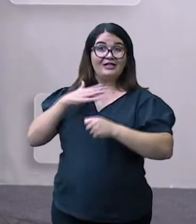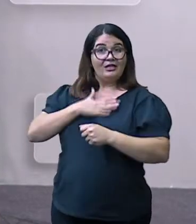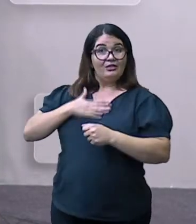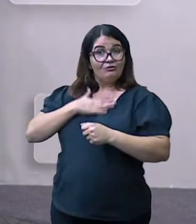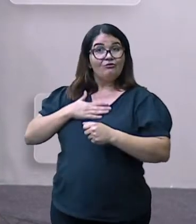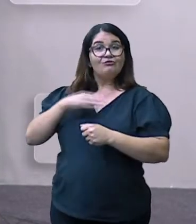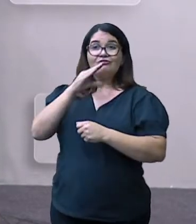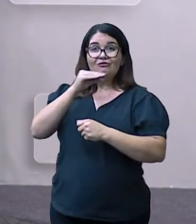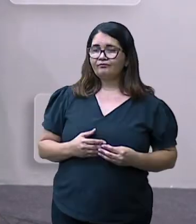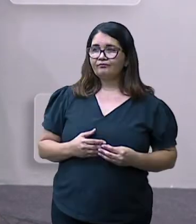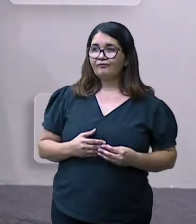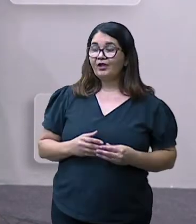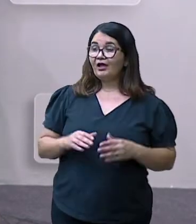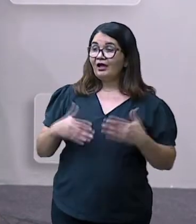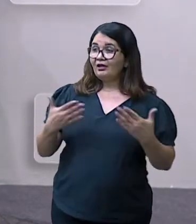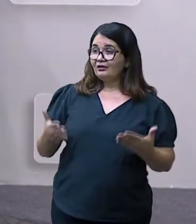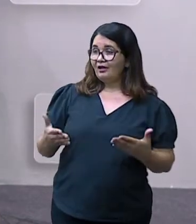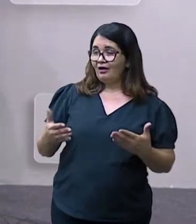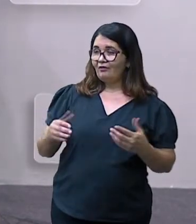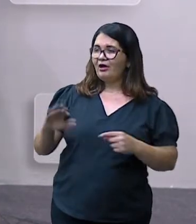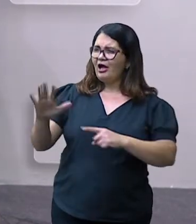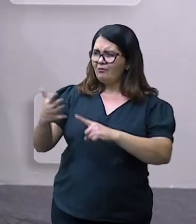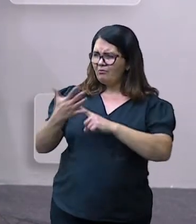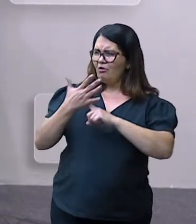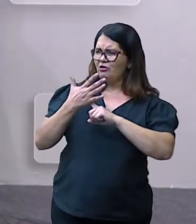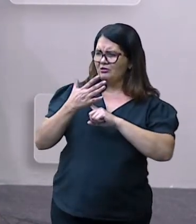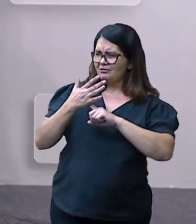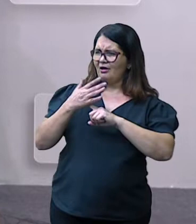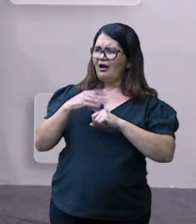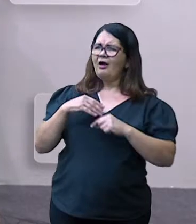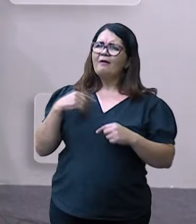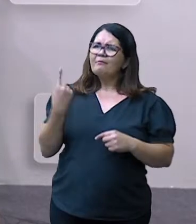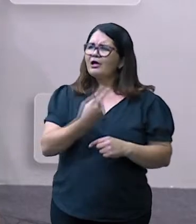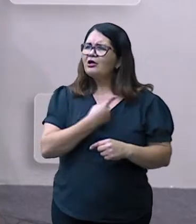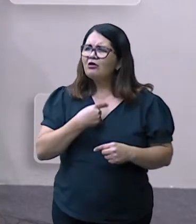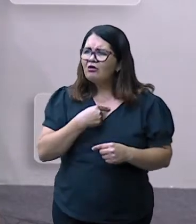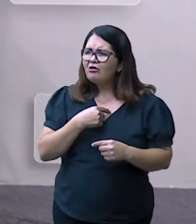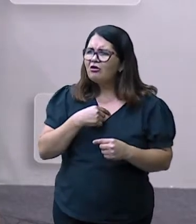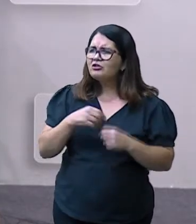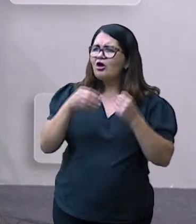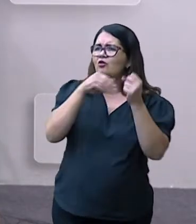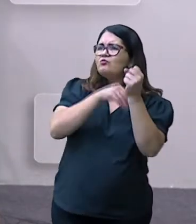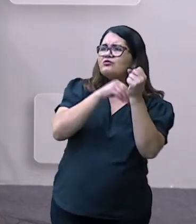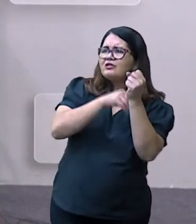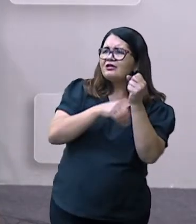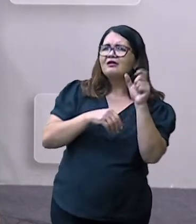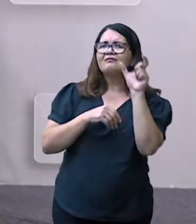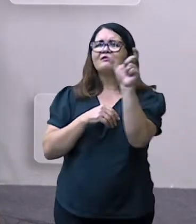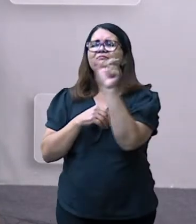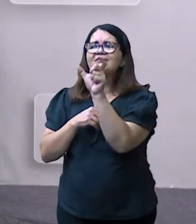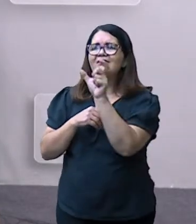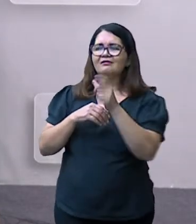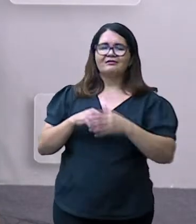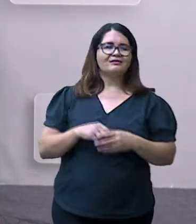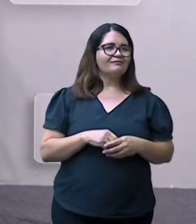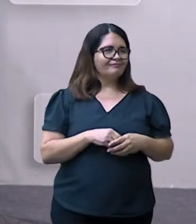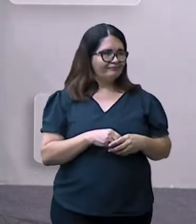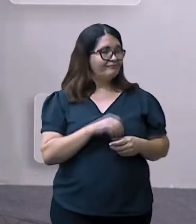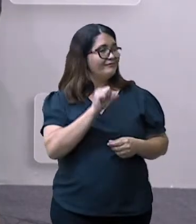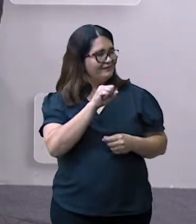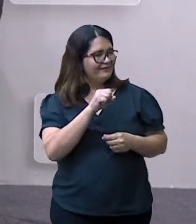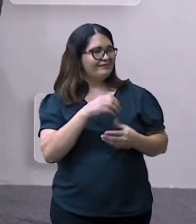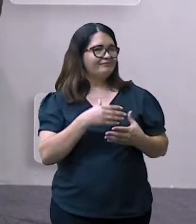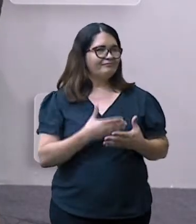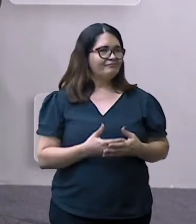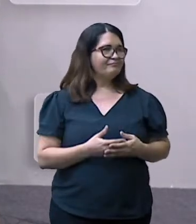Paulo, para o mundo inteiro. Clóris, revele para nós o segredo dessas palavras. Pois não.